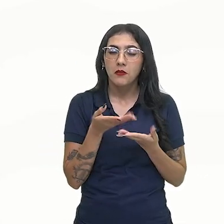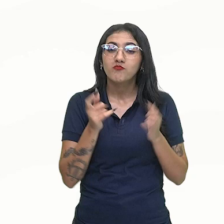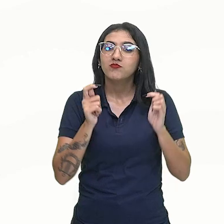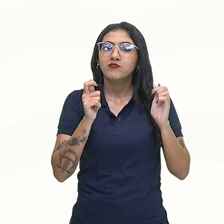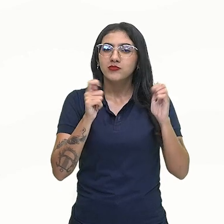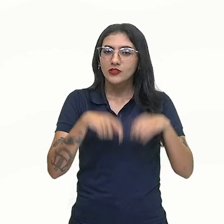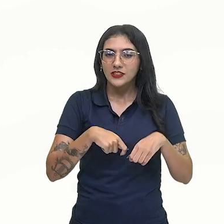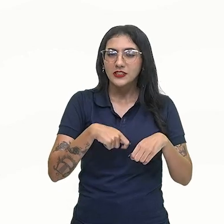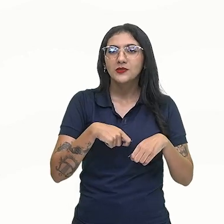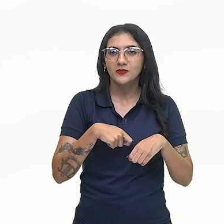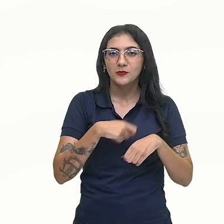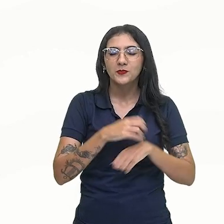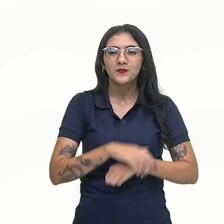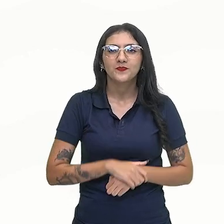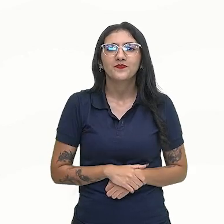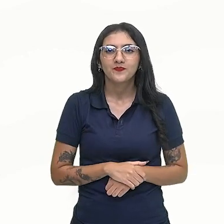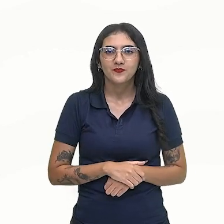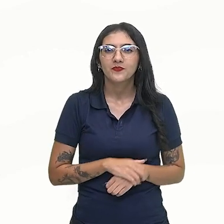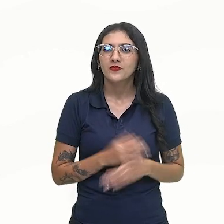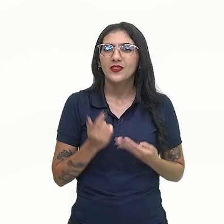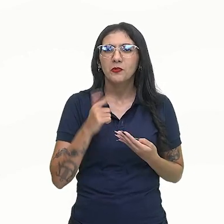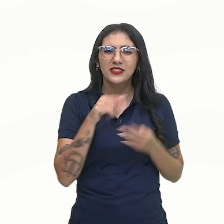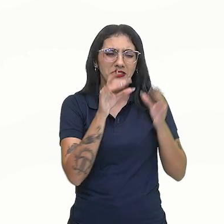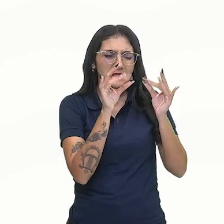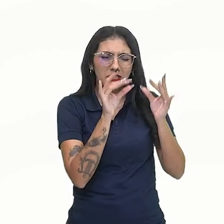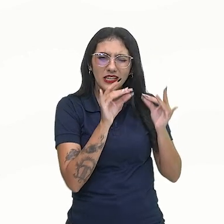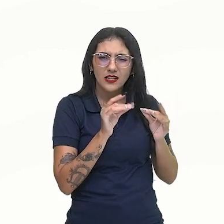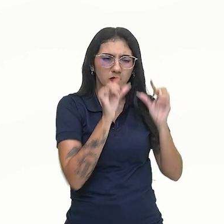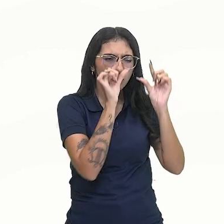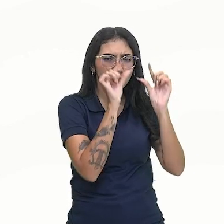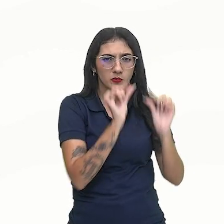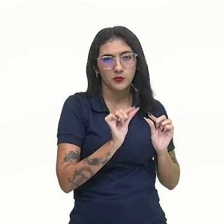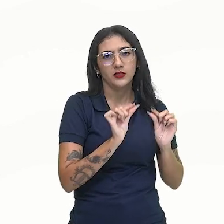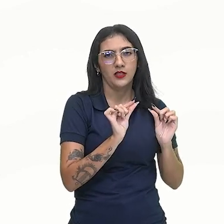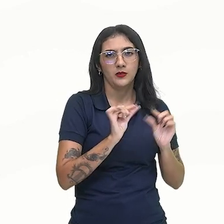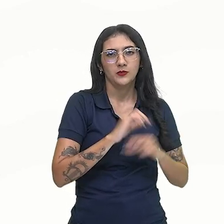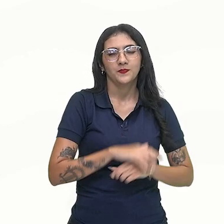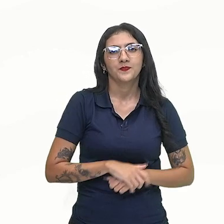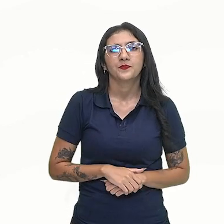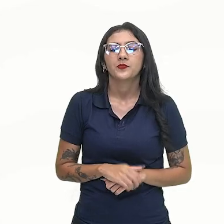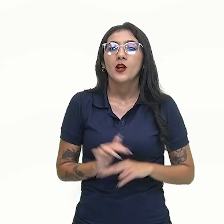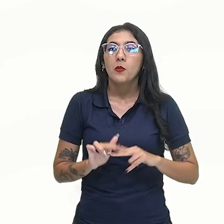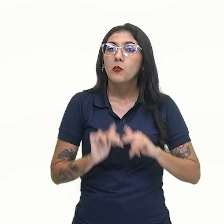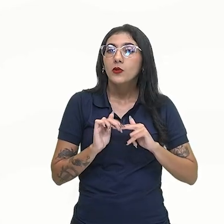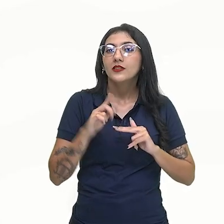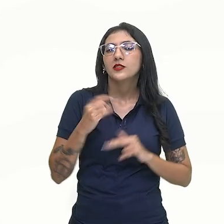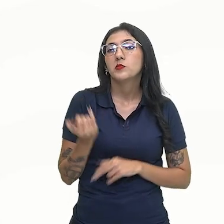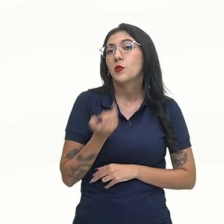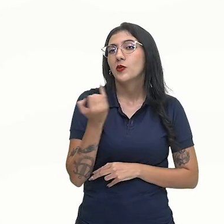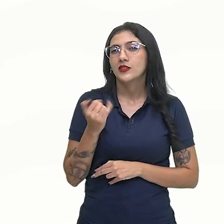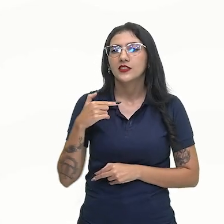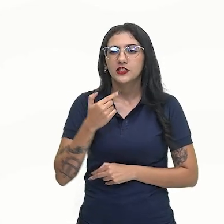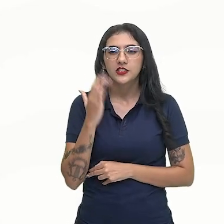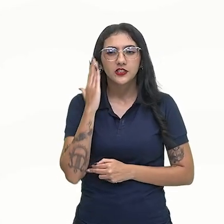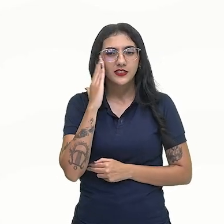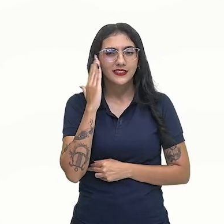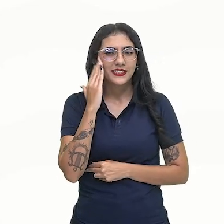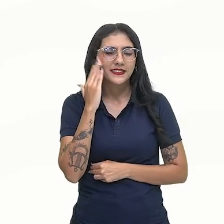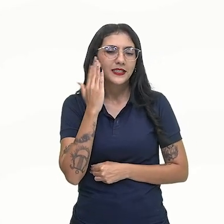que esse mundo microscópico. Então, a gente tem que entender que muitas vezes a gente